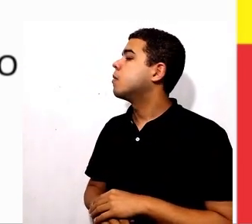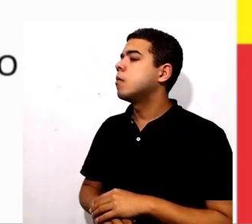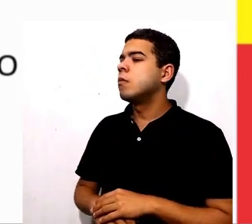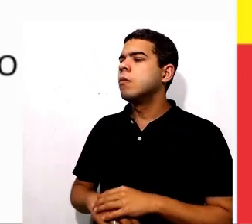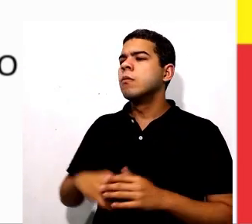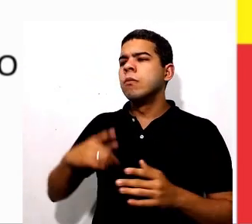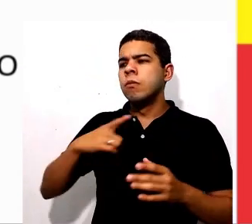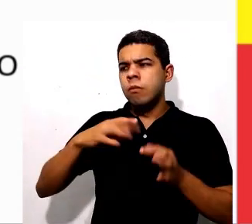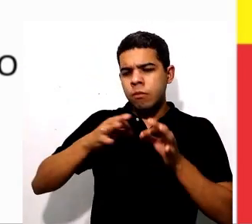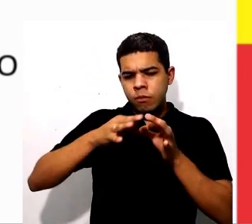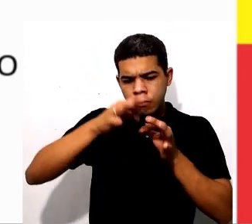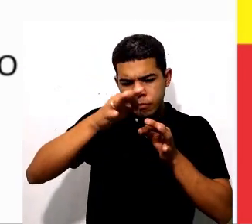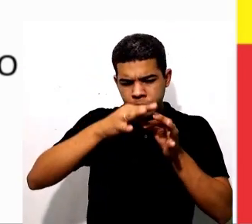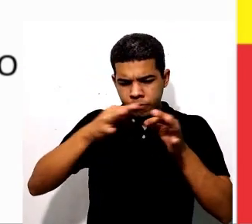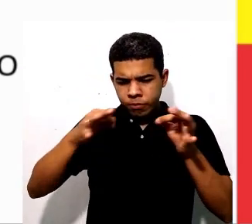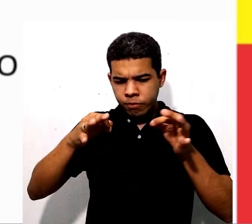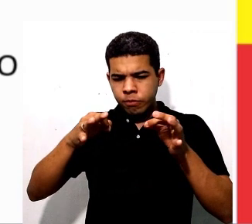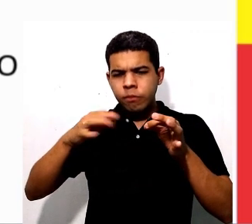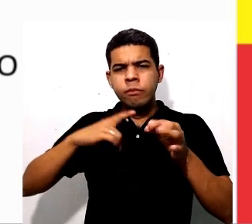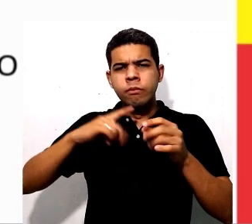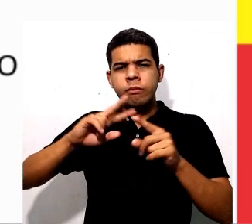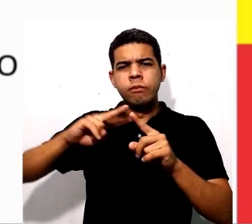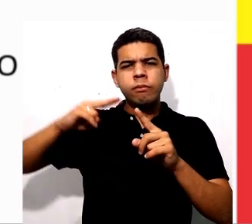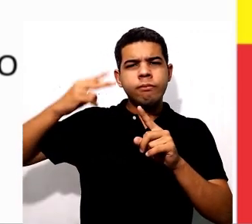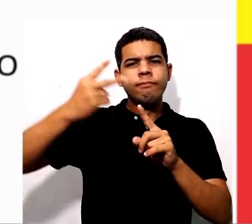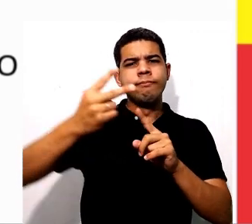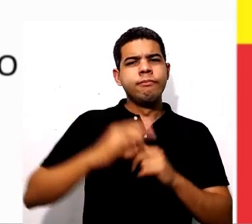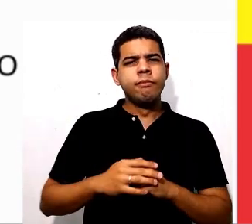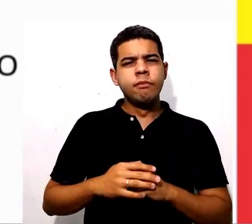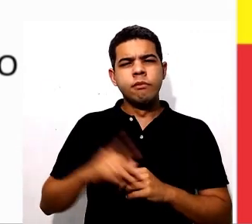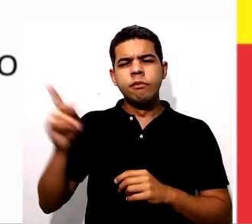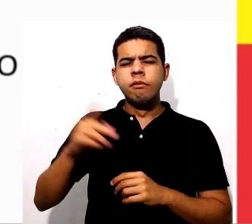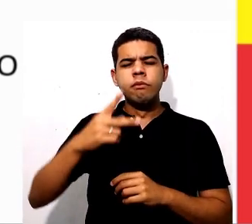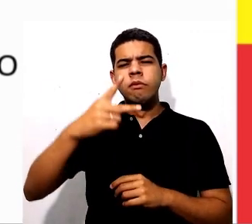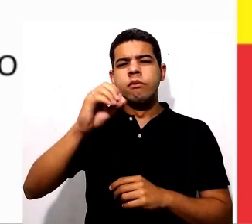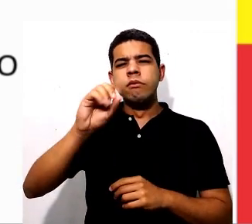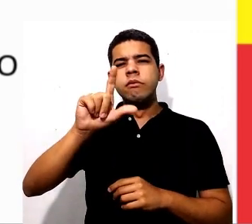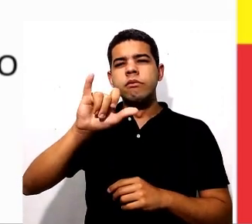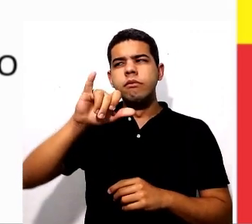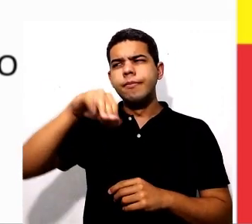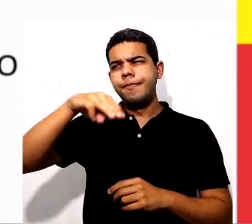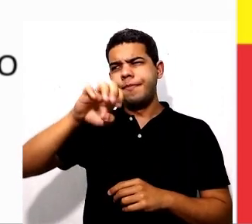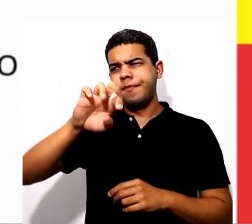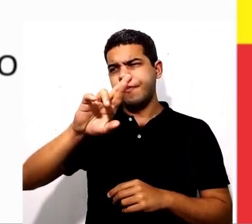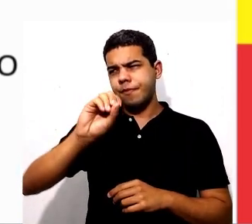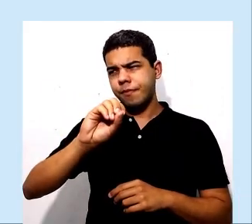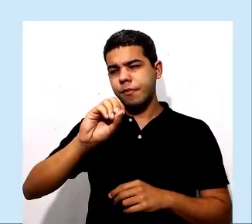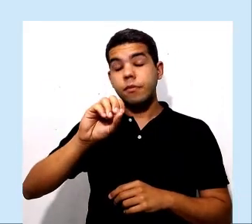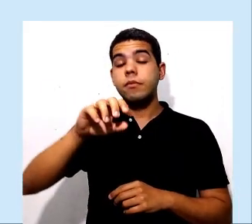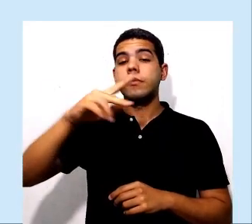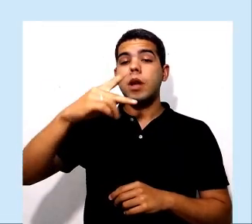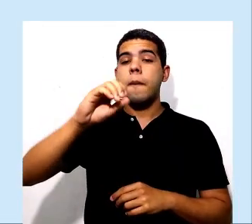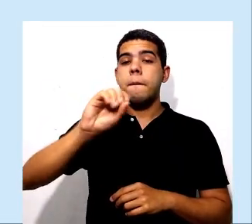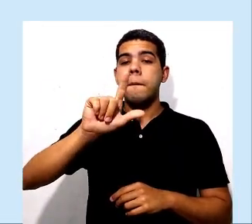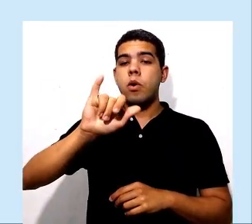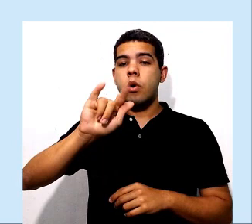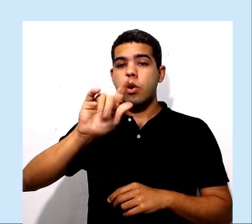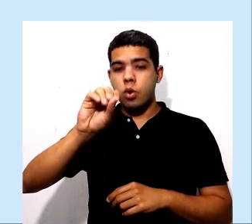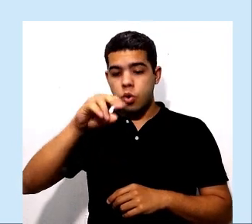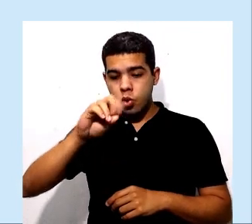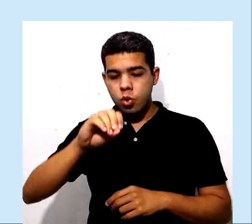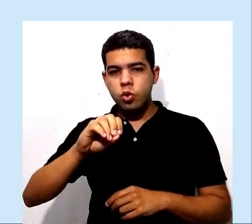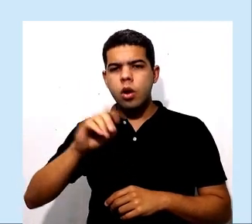dobradas. O novo polígono semelhante à figura acima é dobrar. Nesse exemplo, não é pegar a figura e,